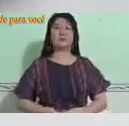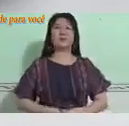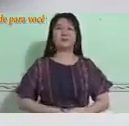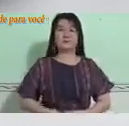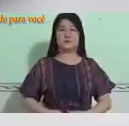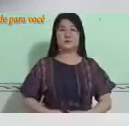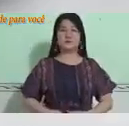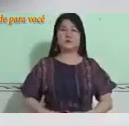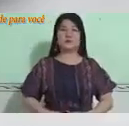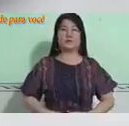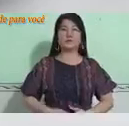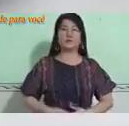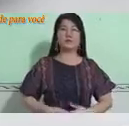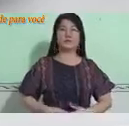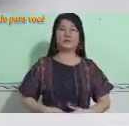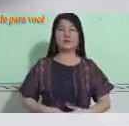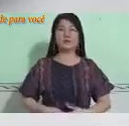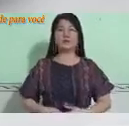por muito tempo.